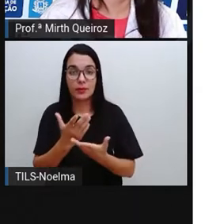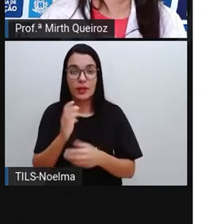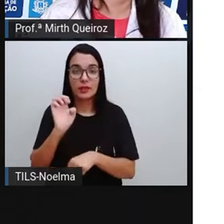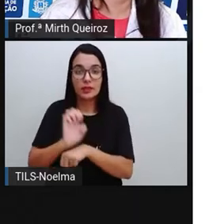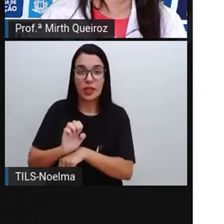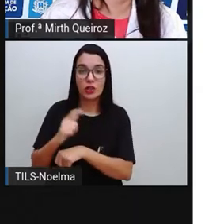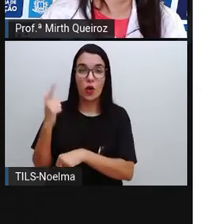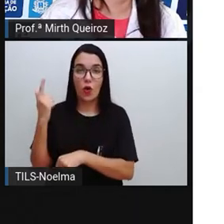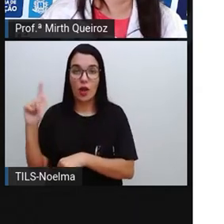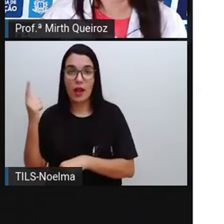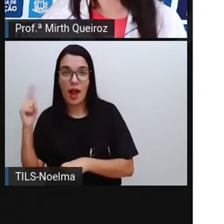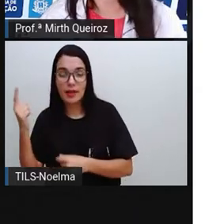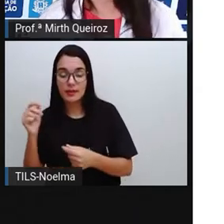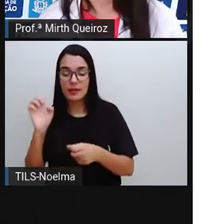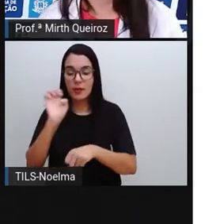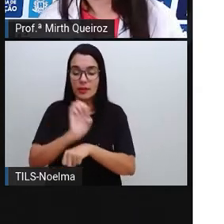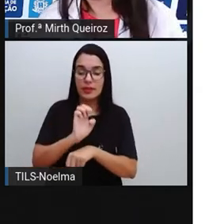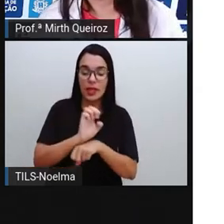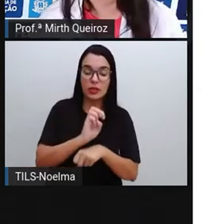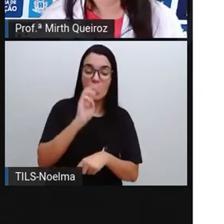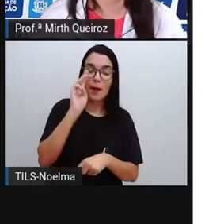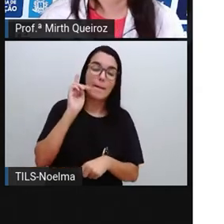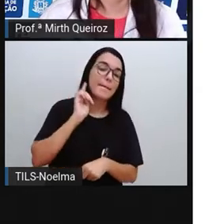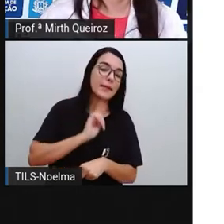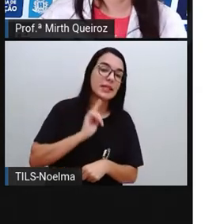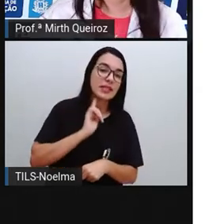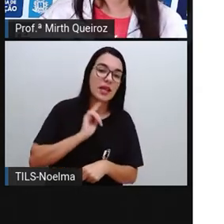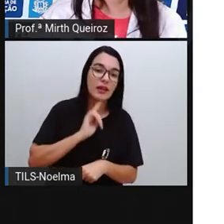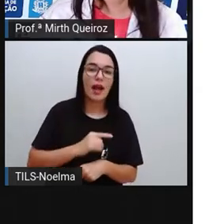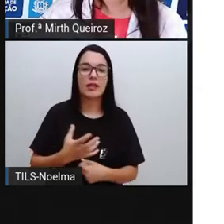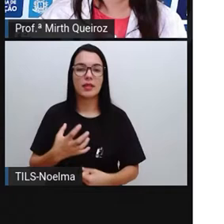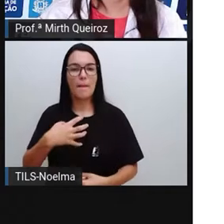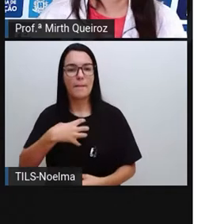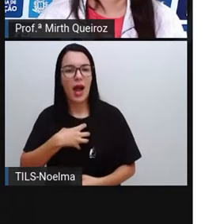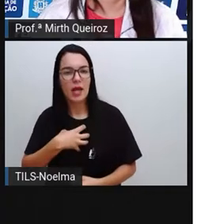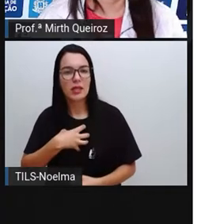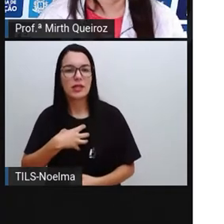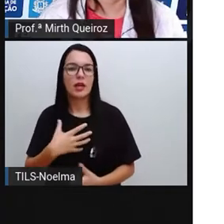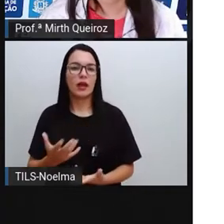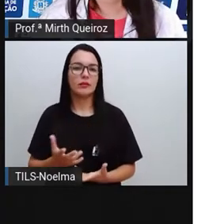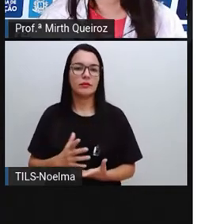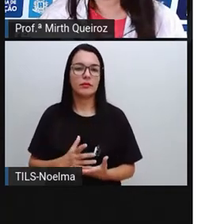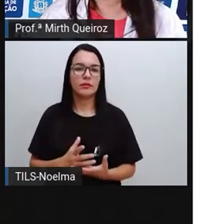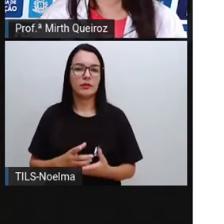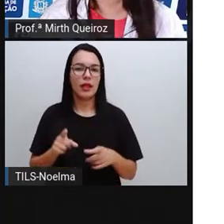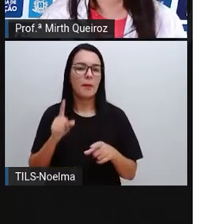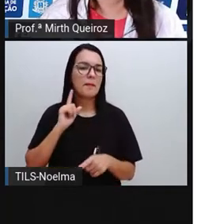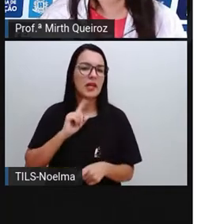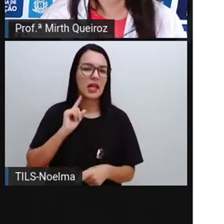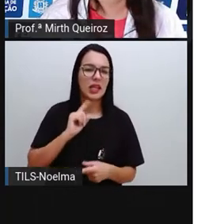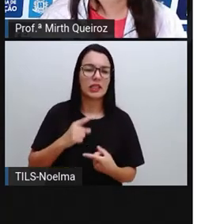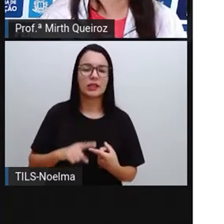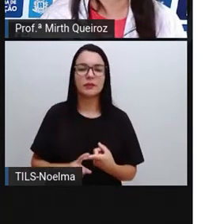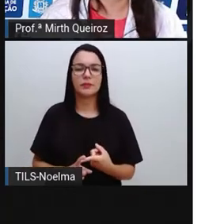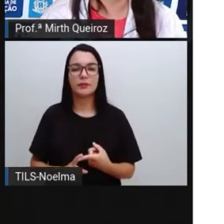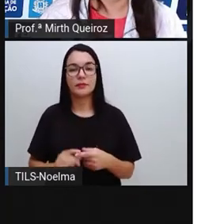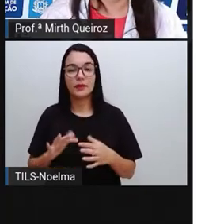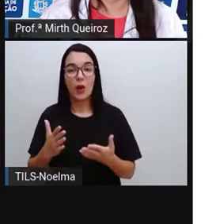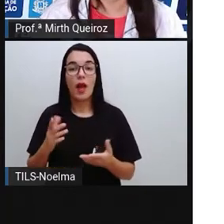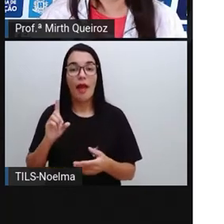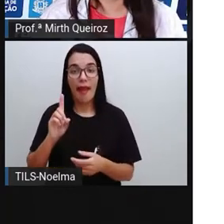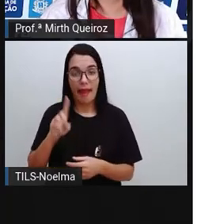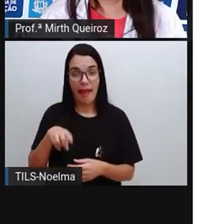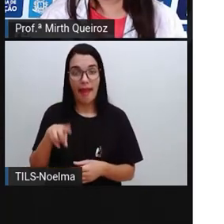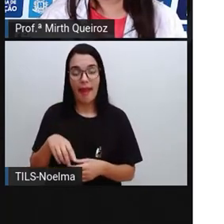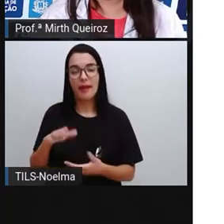os estados de Goiás e Minas Gerais, Bahia e Minas Gerais, certo?